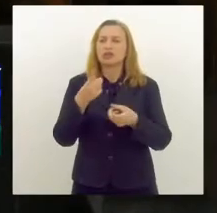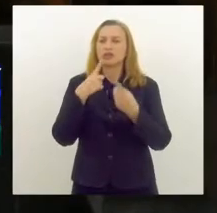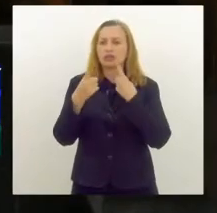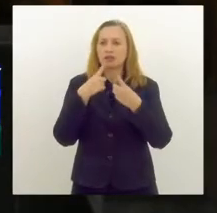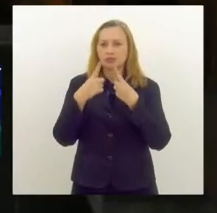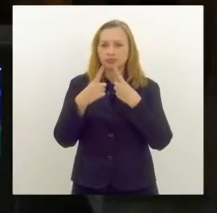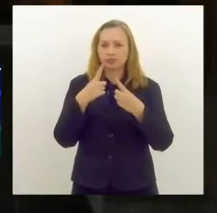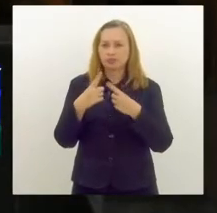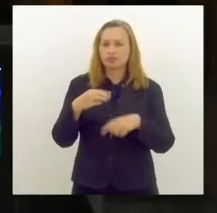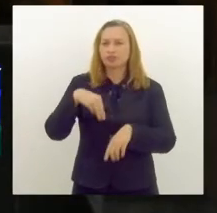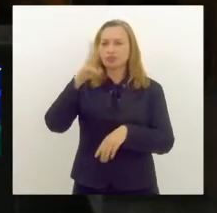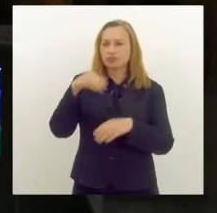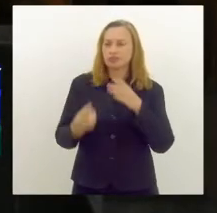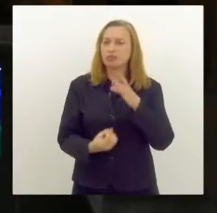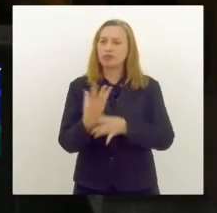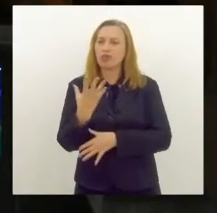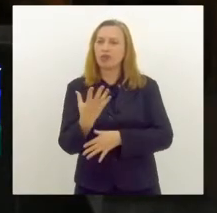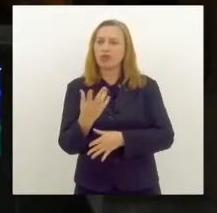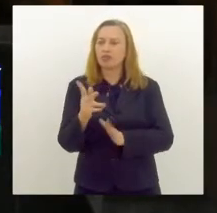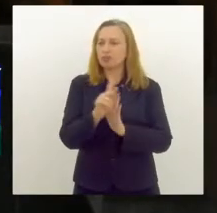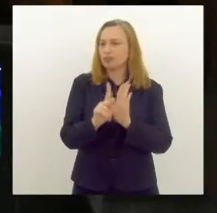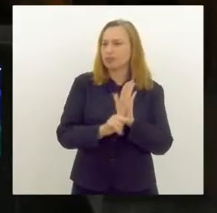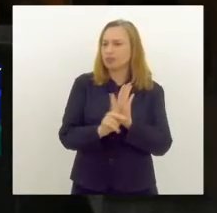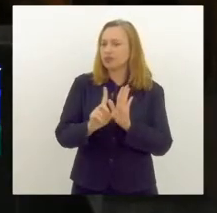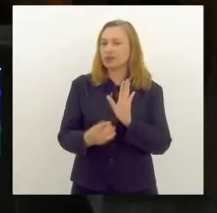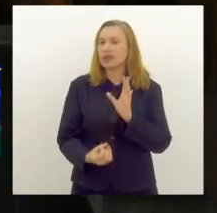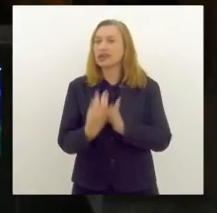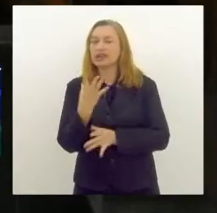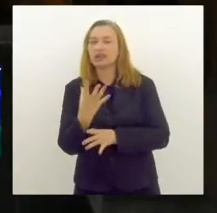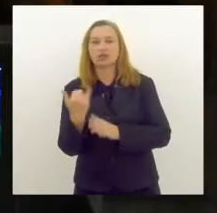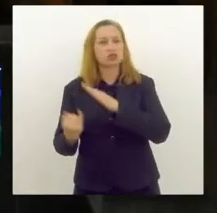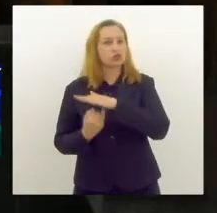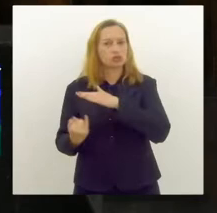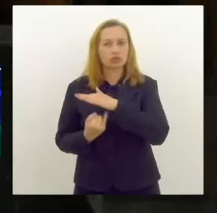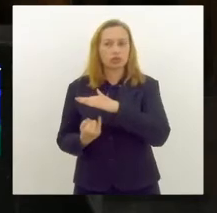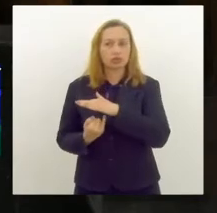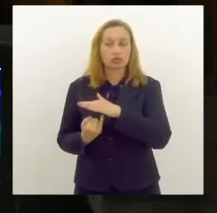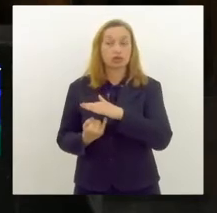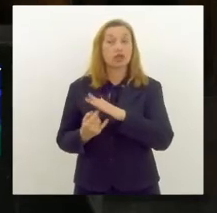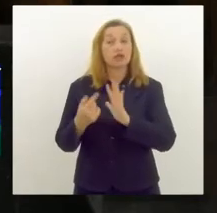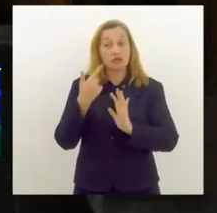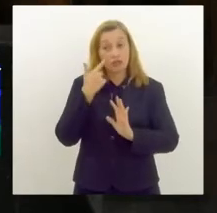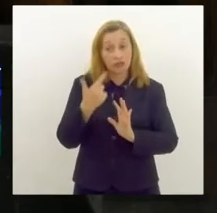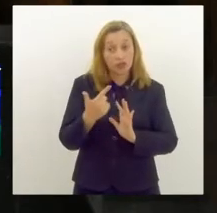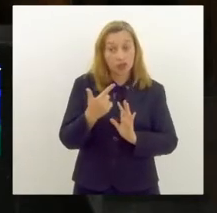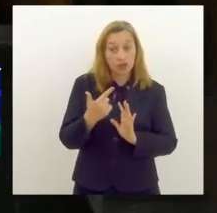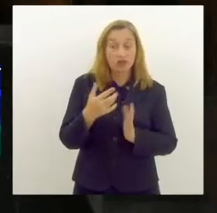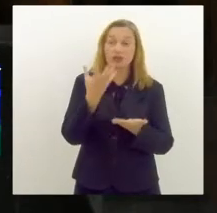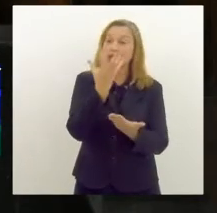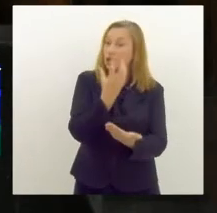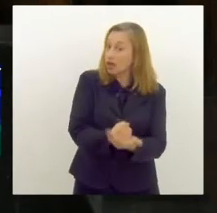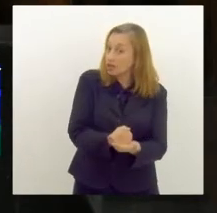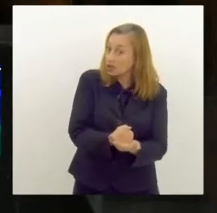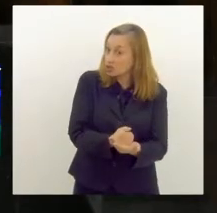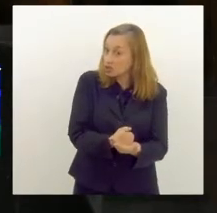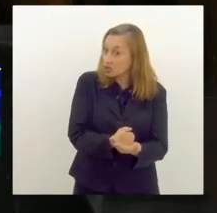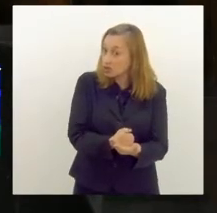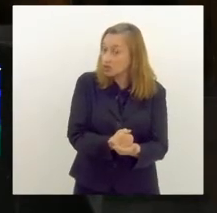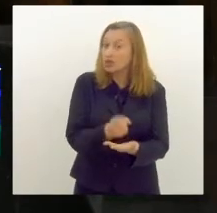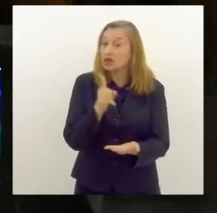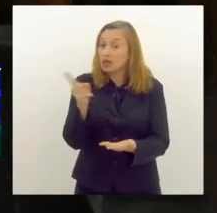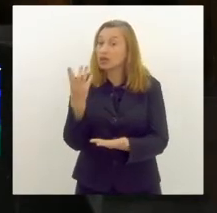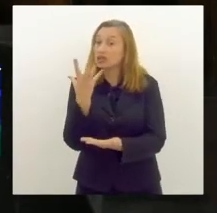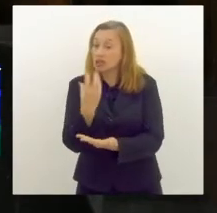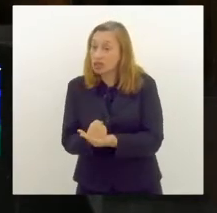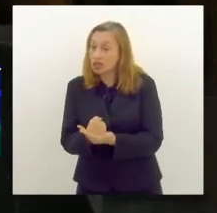autores, o projeto não está criando essas instituições. Ele está prevendo que elas sejam cadastradas e esse cadastro